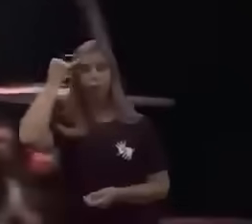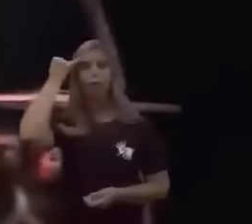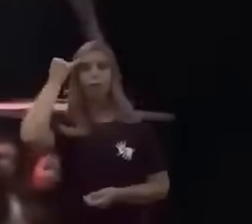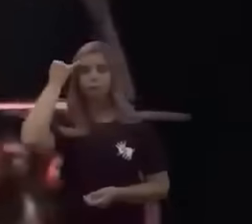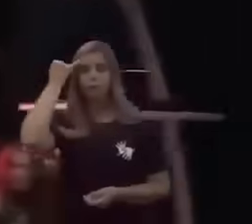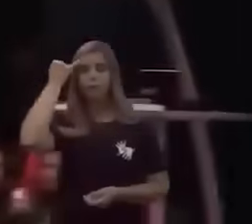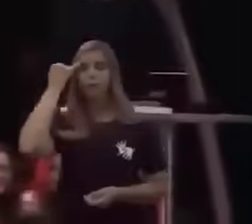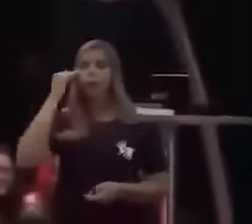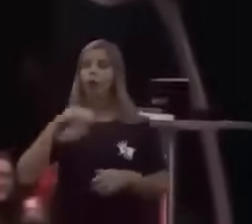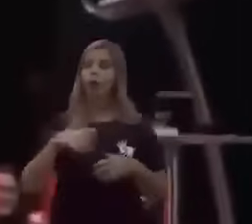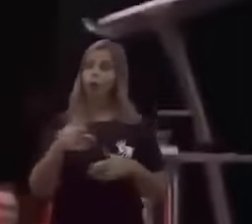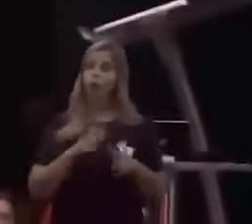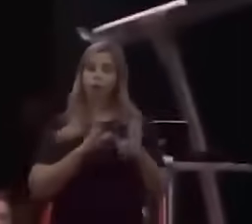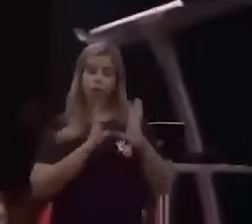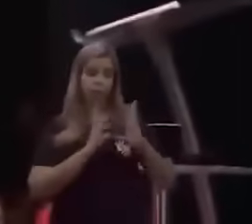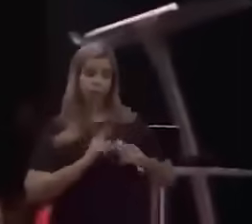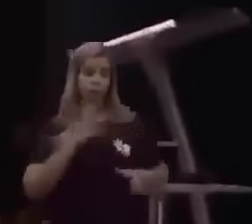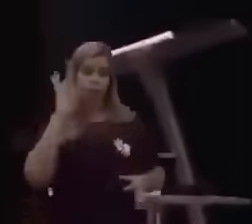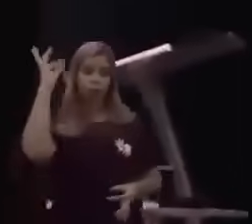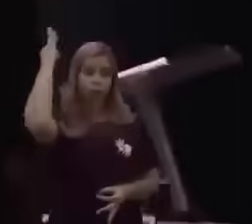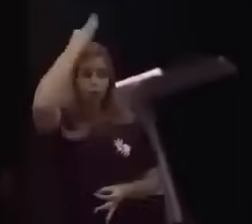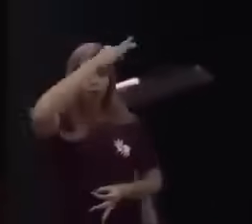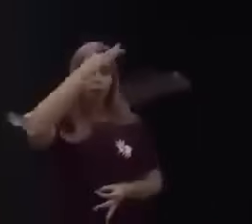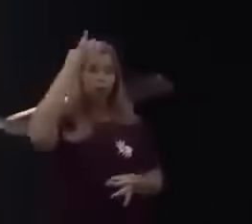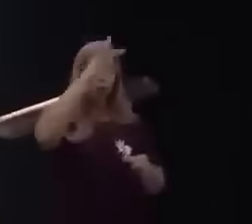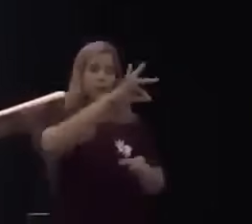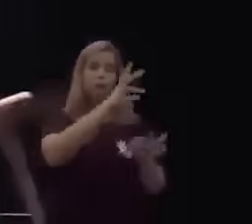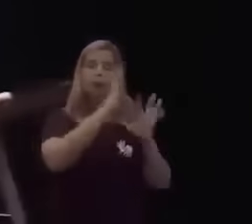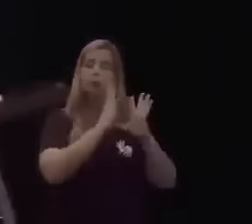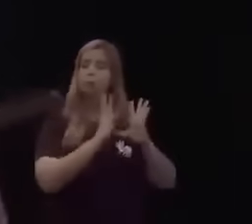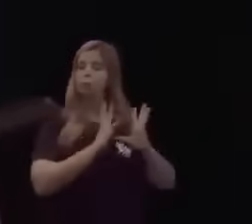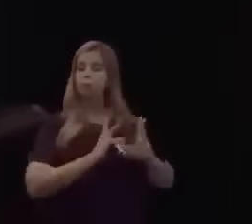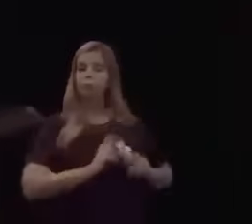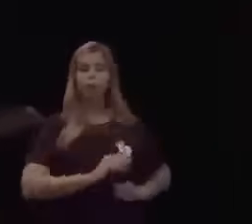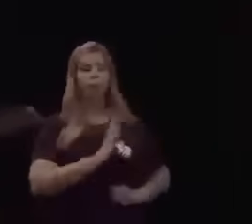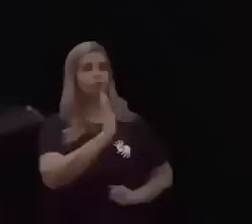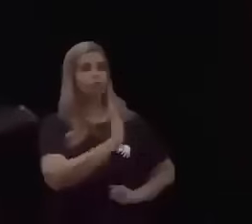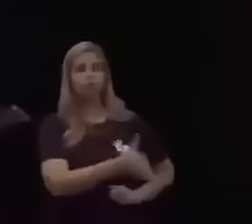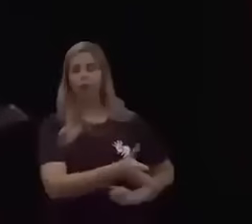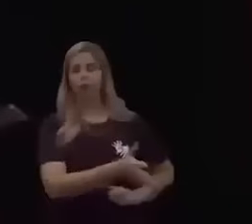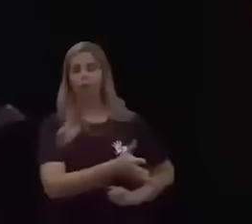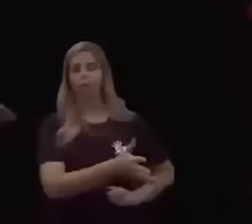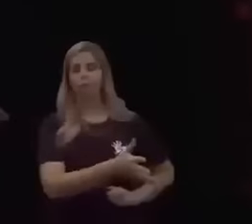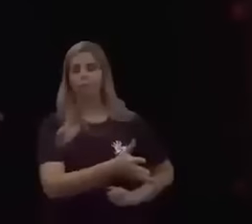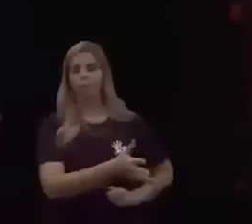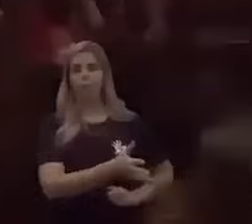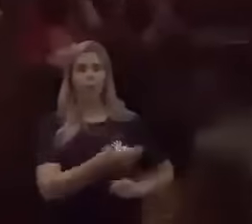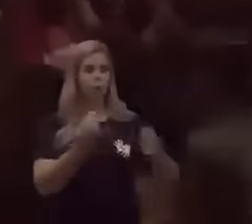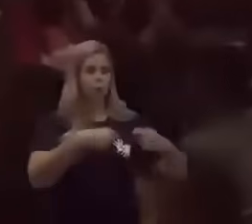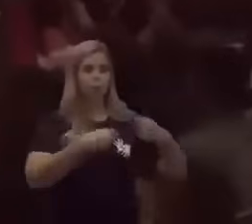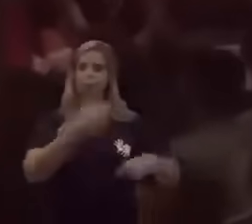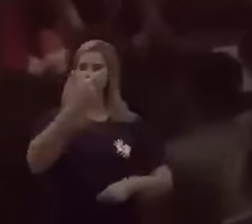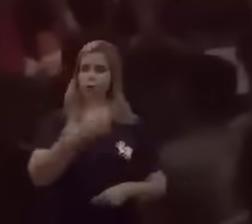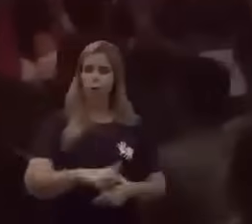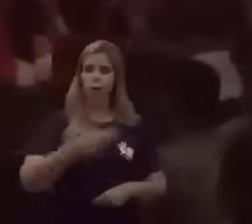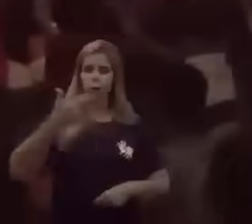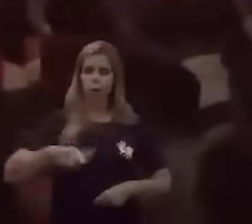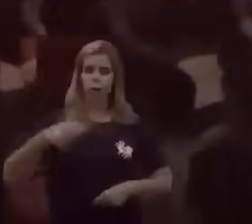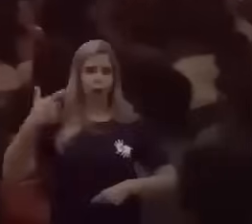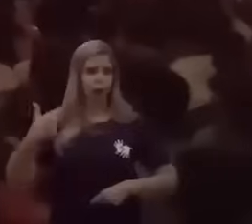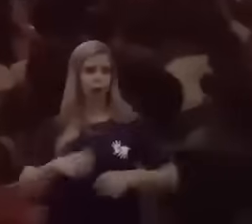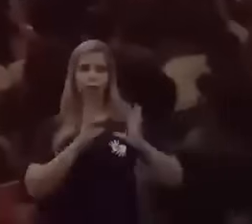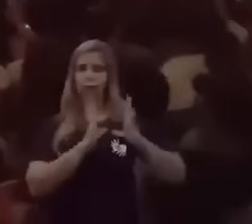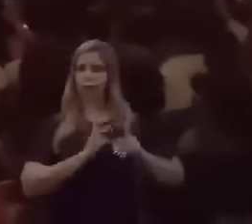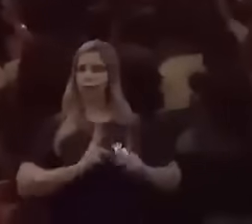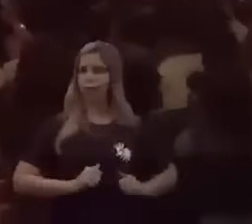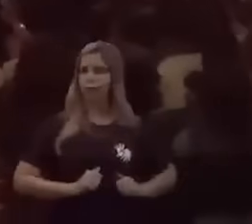lavar regenerador do Espírito Santo, isso acontece uma única vez na vida e nunca mais precisa se repetir, mas aqueles que são